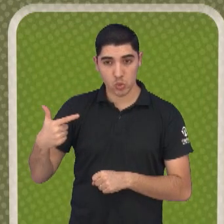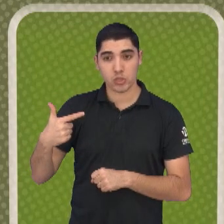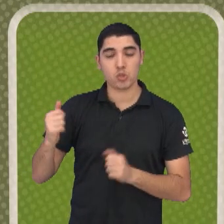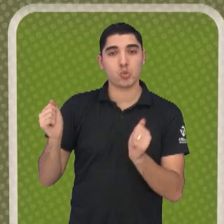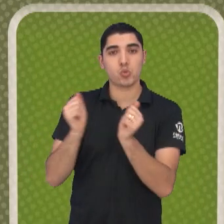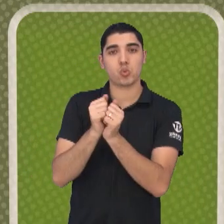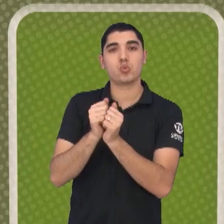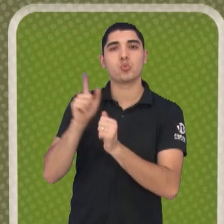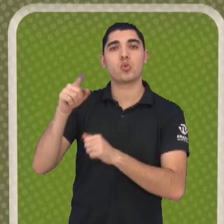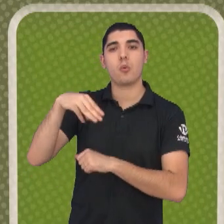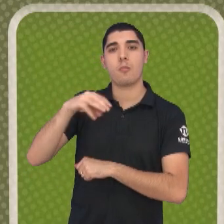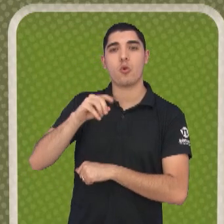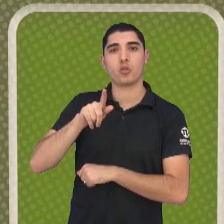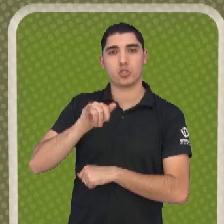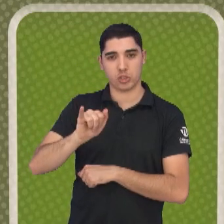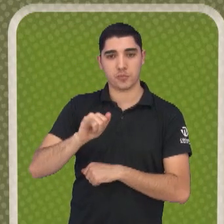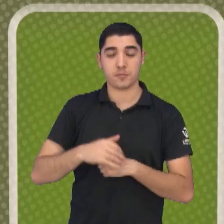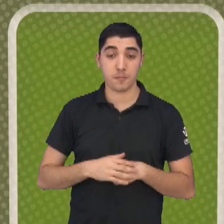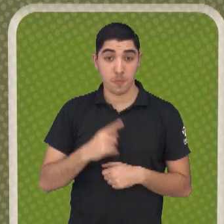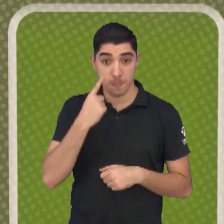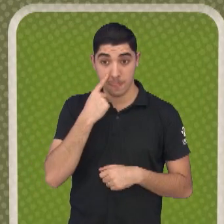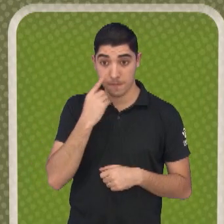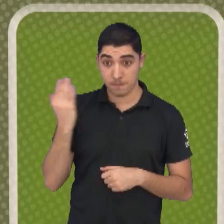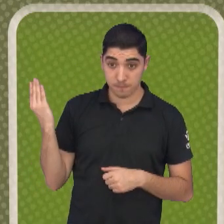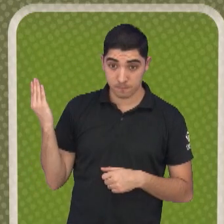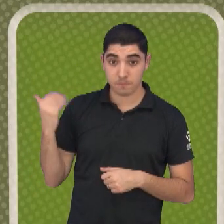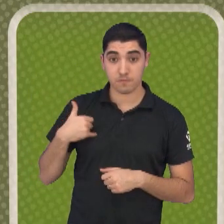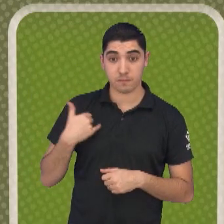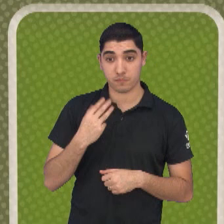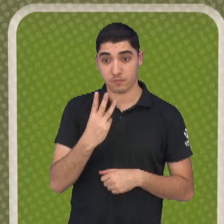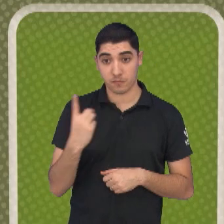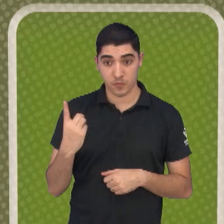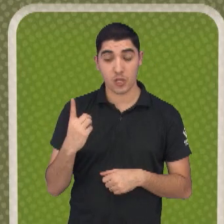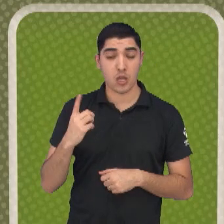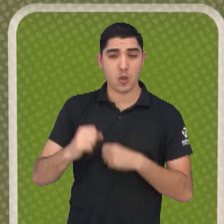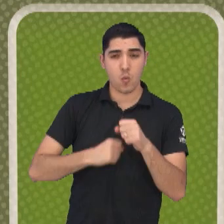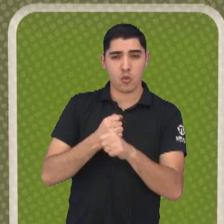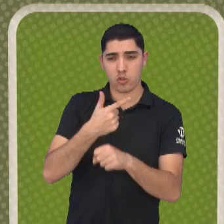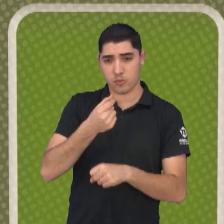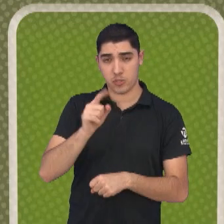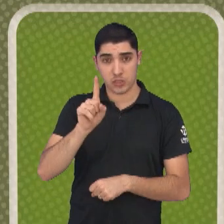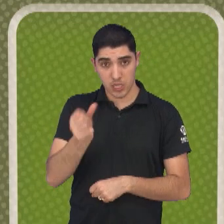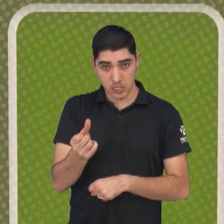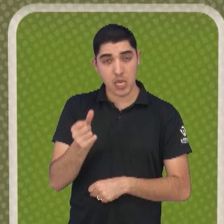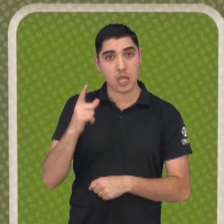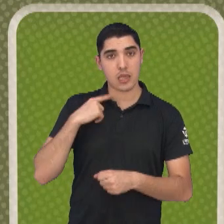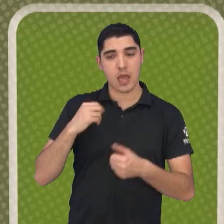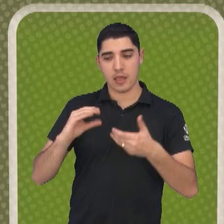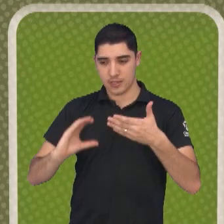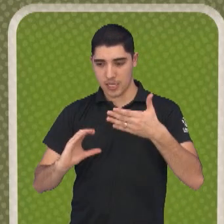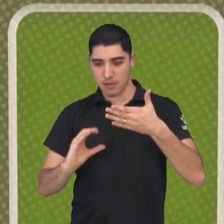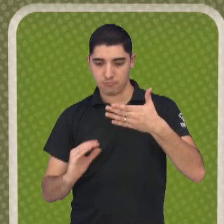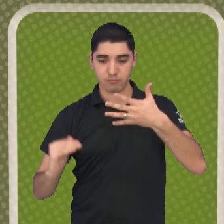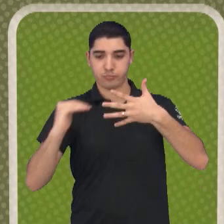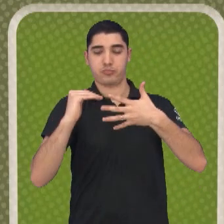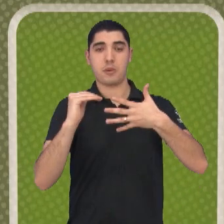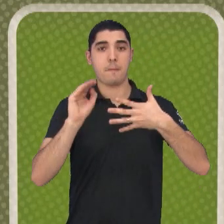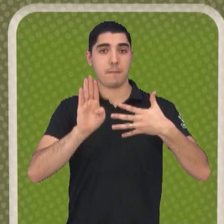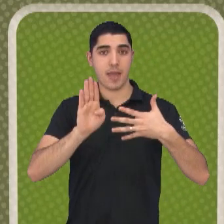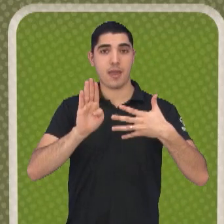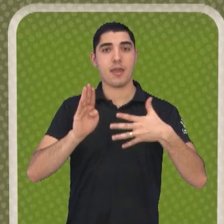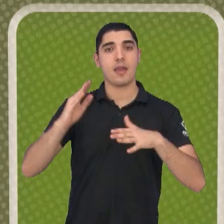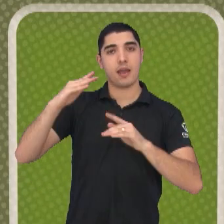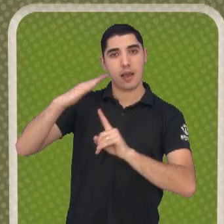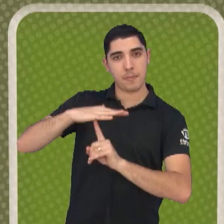Rodolfo Eduardo é ponta esquerda tem 31 anos em 2016 subiu da Série C para a Série B do